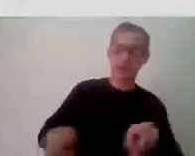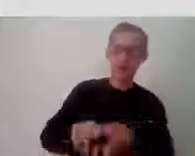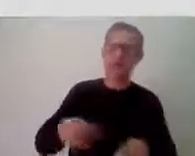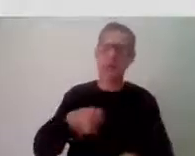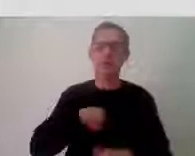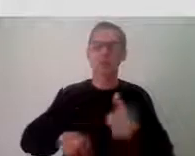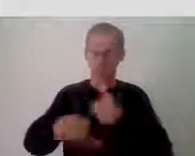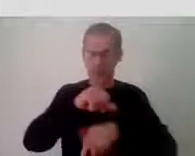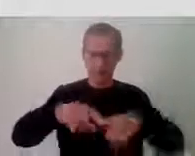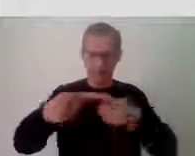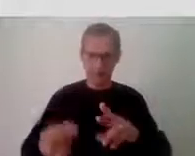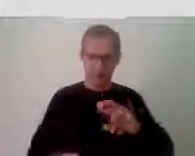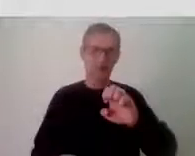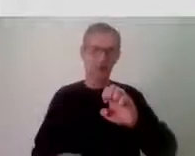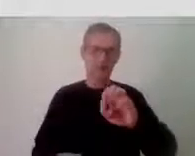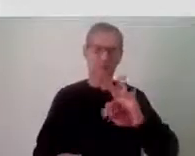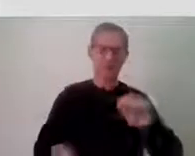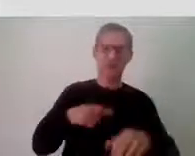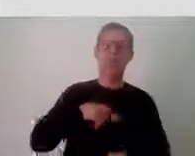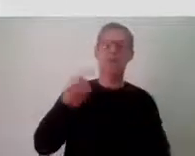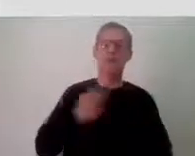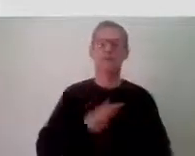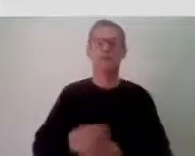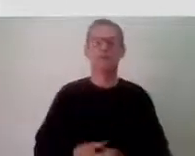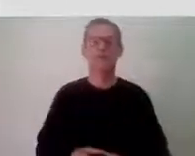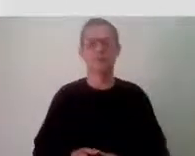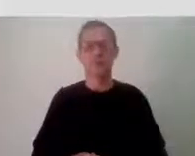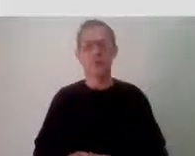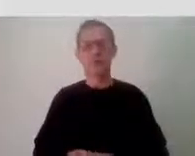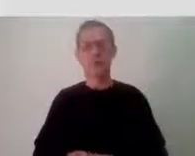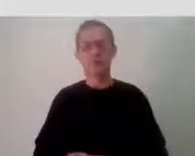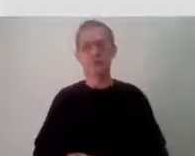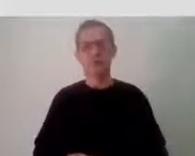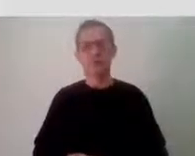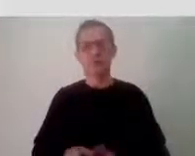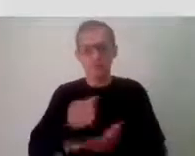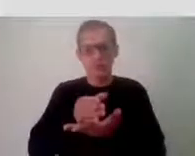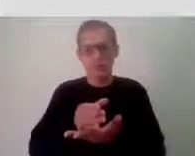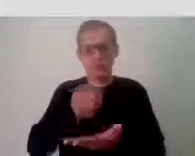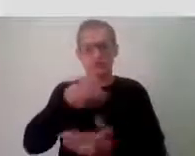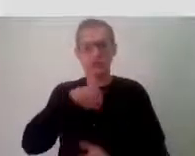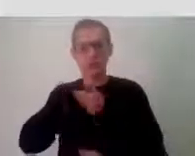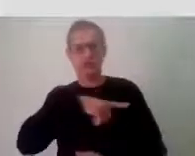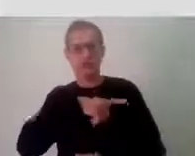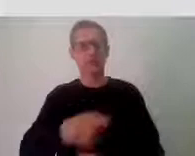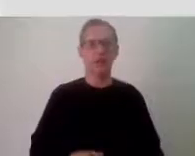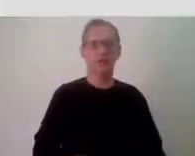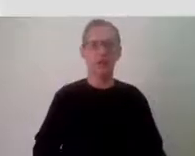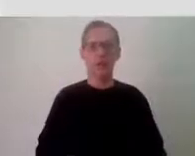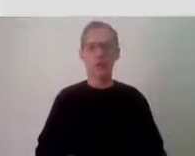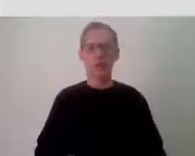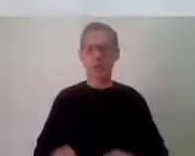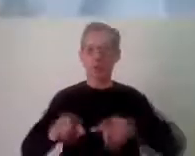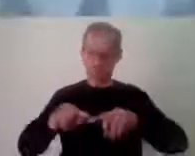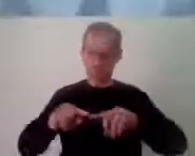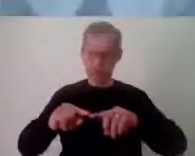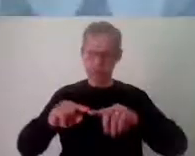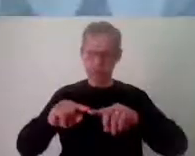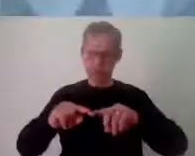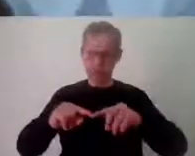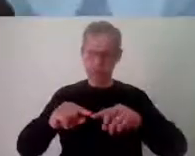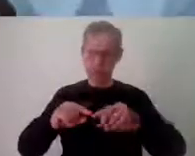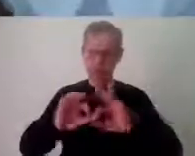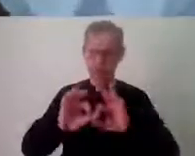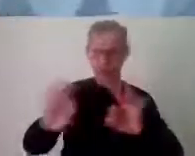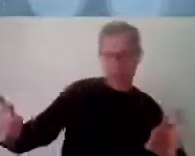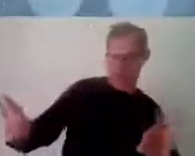Quando eu revoluciono essa reta, nós temos aí um cilindro. Então, se eu tenho uma reta, eu vou revolucioná-la